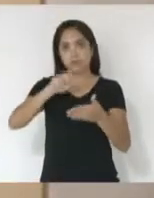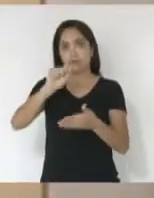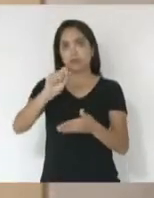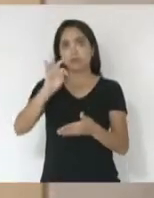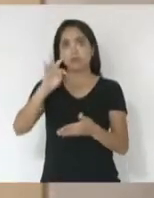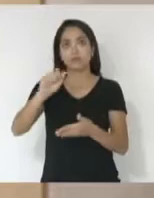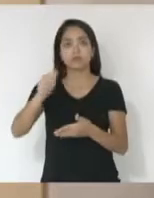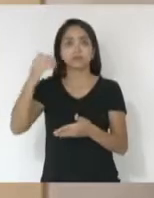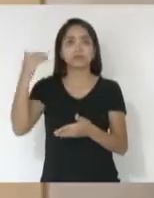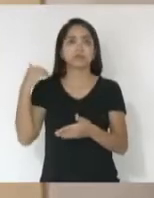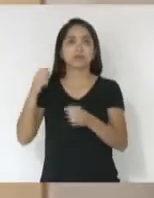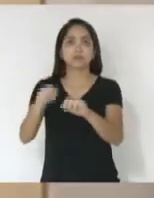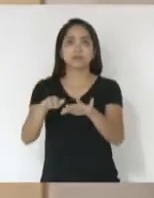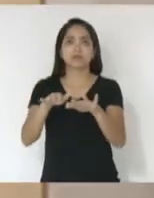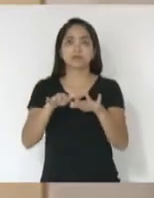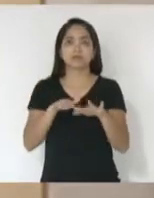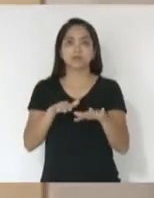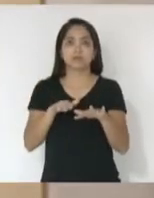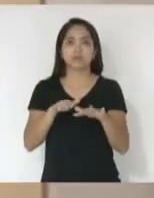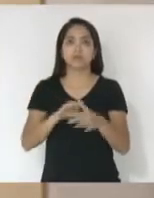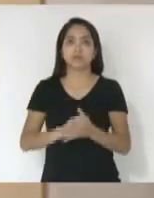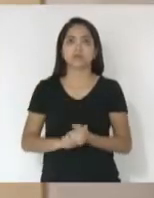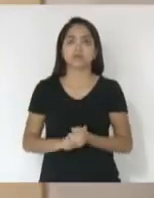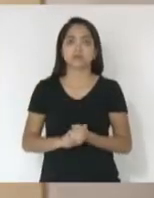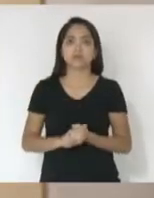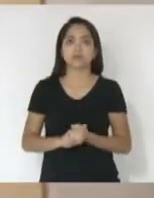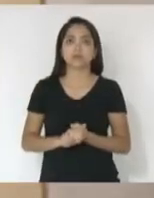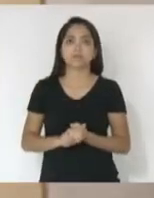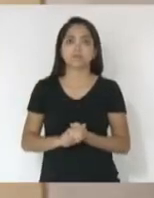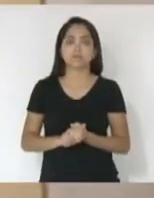às leituras das atas das últimas sessões.